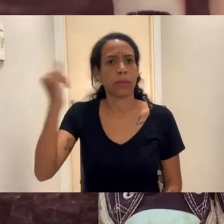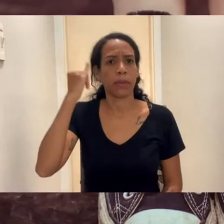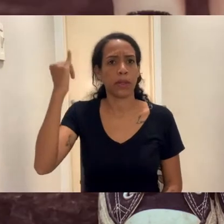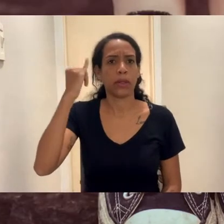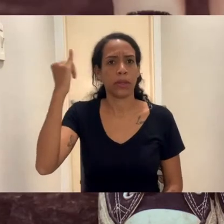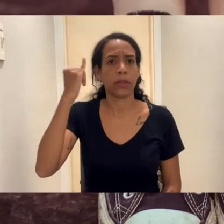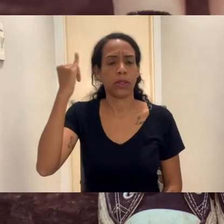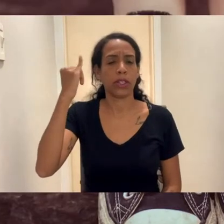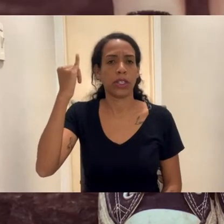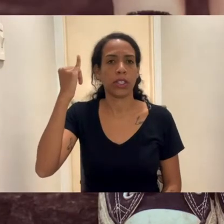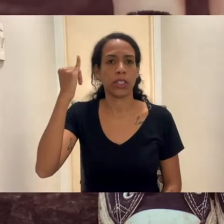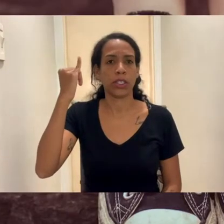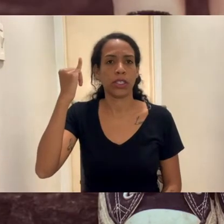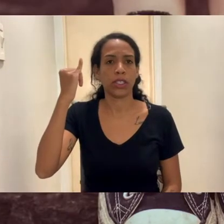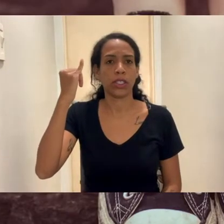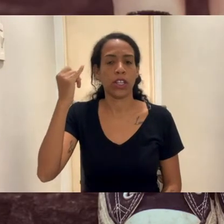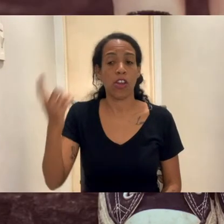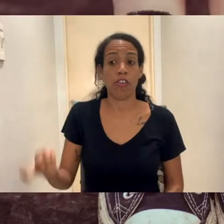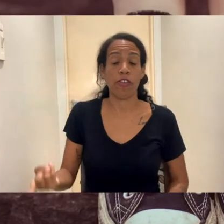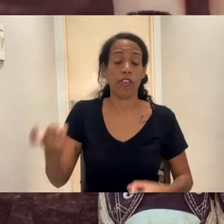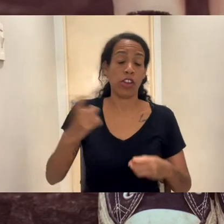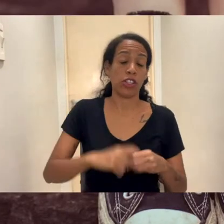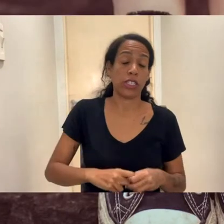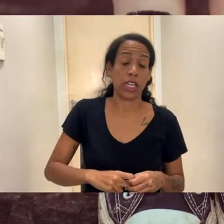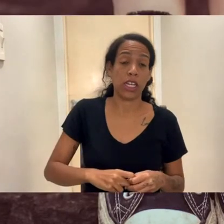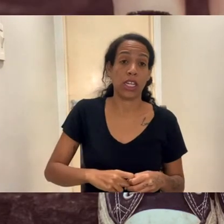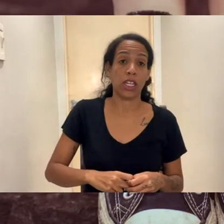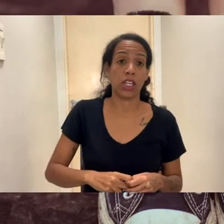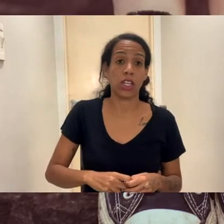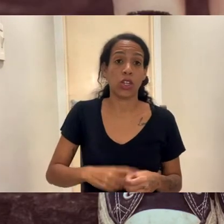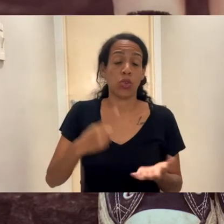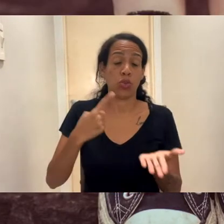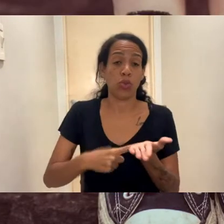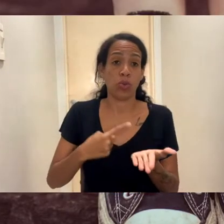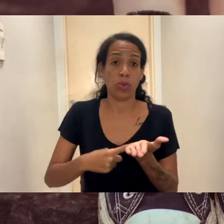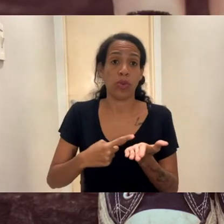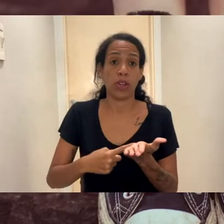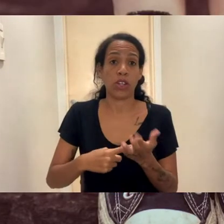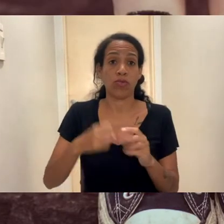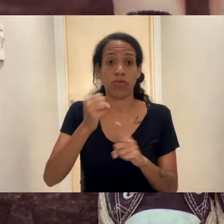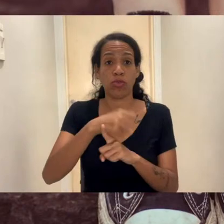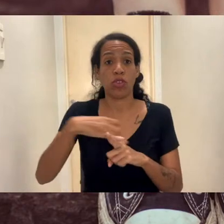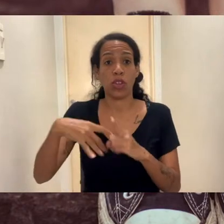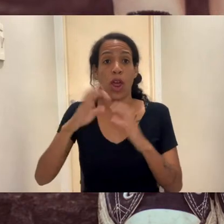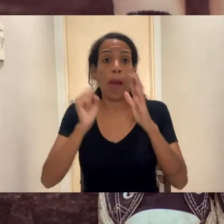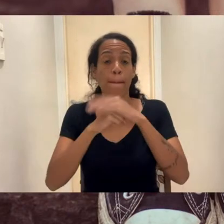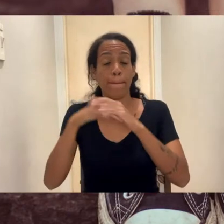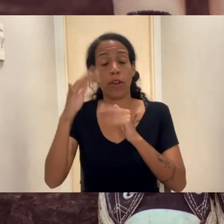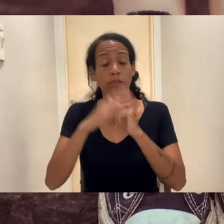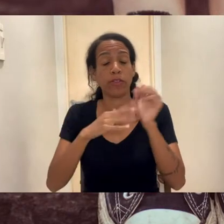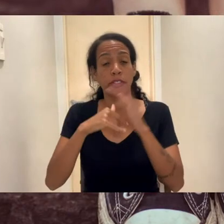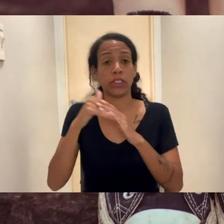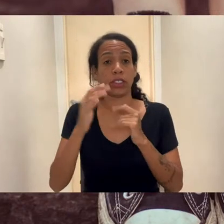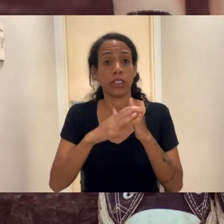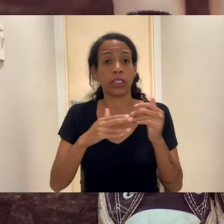gente resgatar todo o tempo o nosso compromisso social da profissão, né, e sair dessa